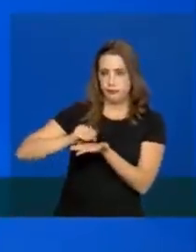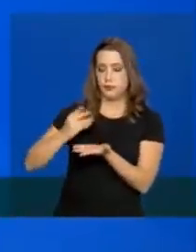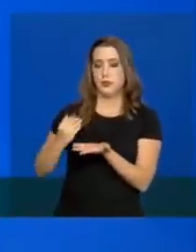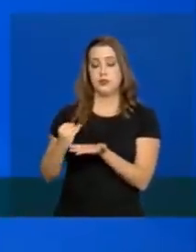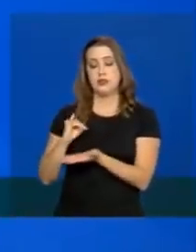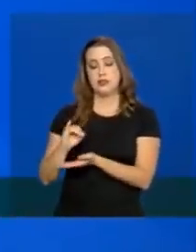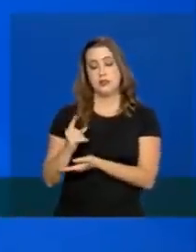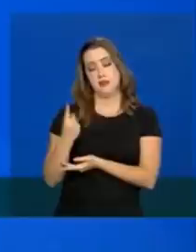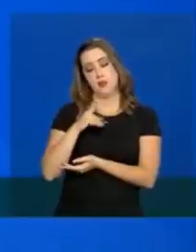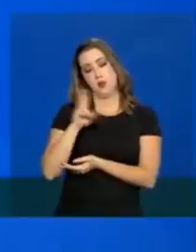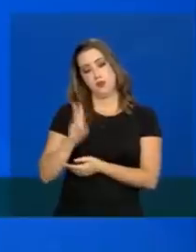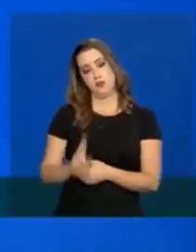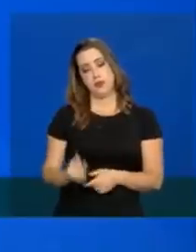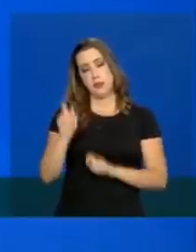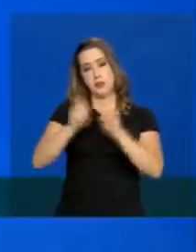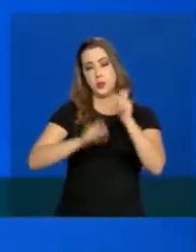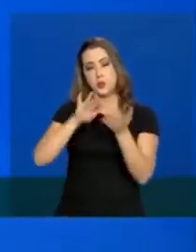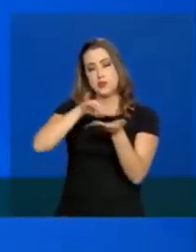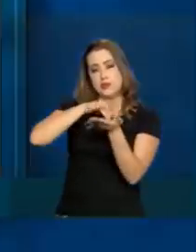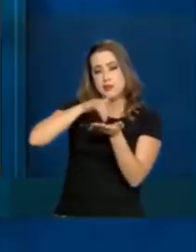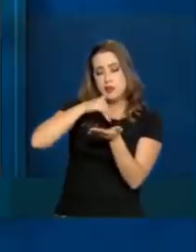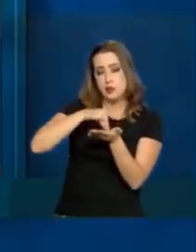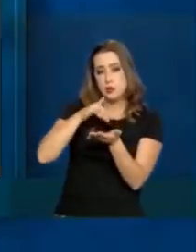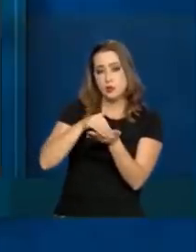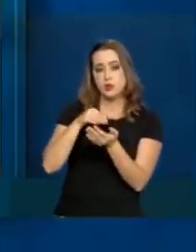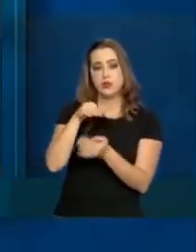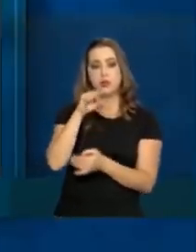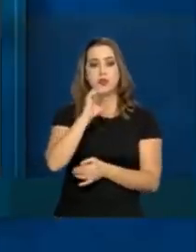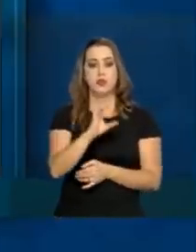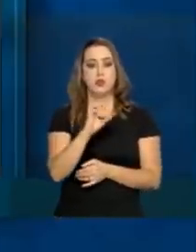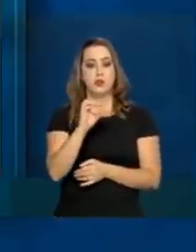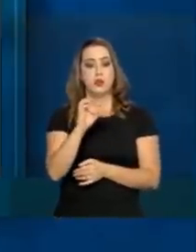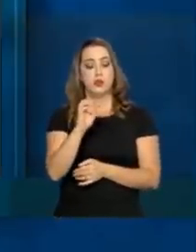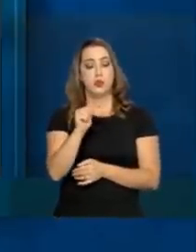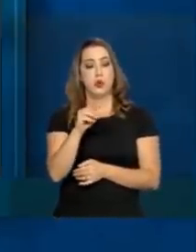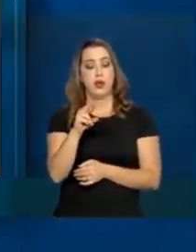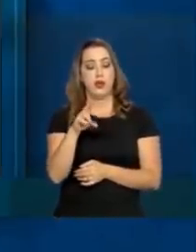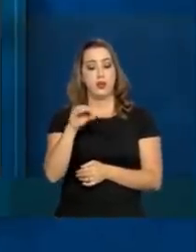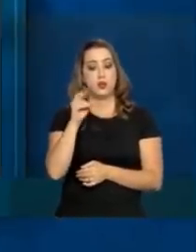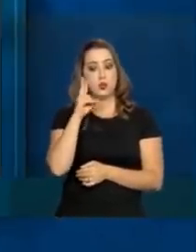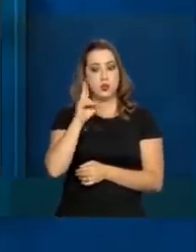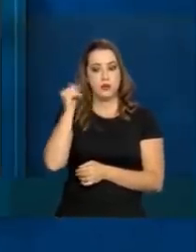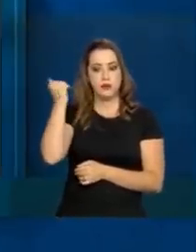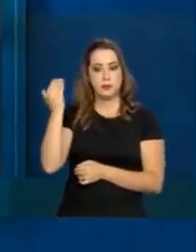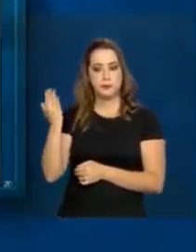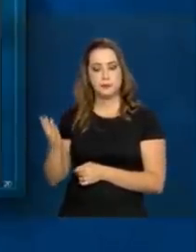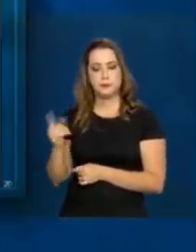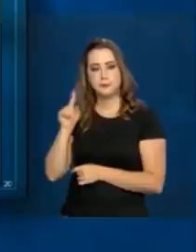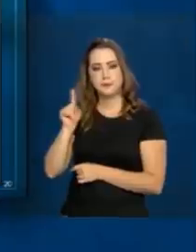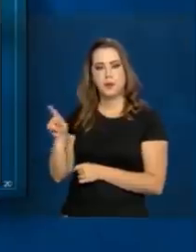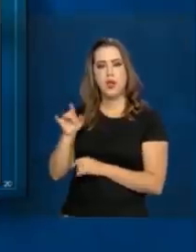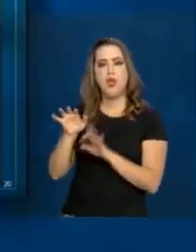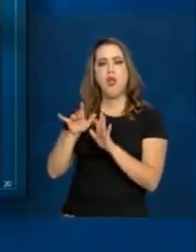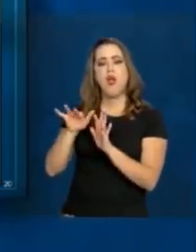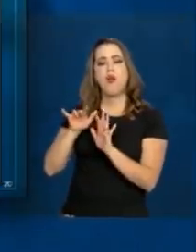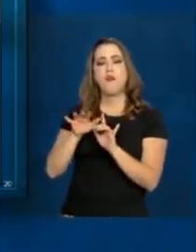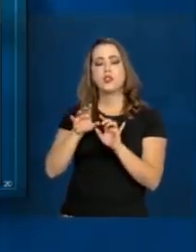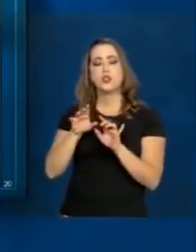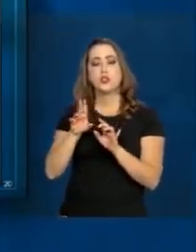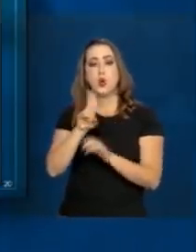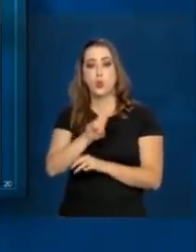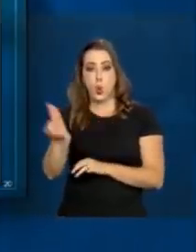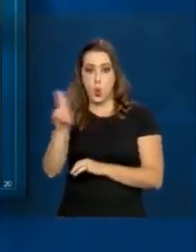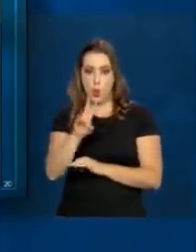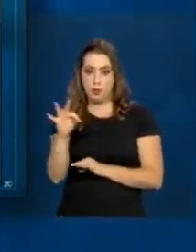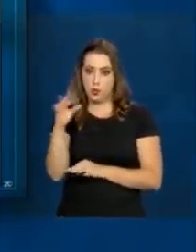uma vez que quem está inscrito no Cadastro Único, ele vai entrar no Acompanhe Seu Pedido, vai digitar o nome